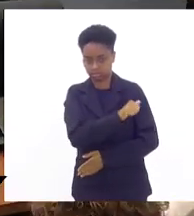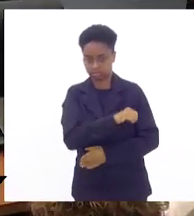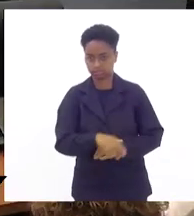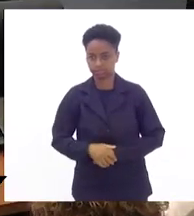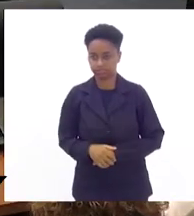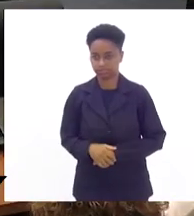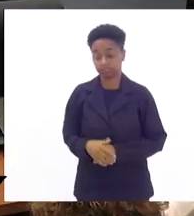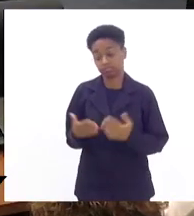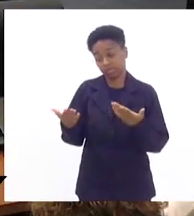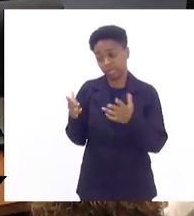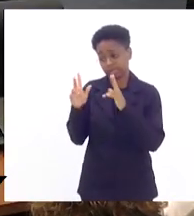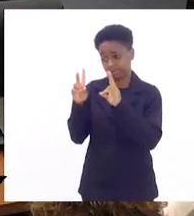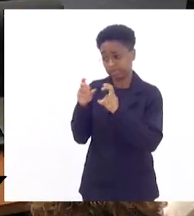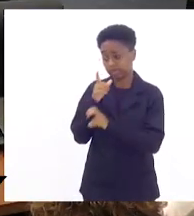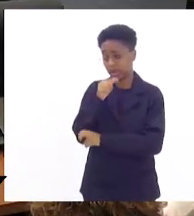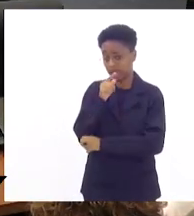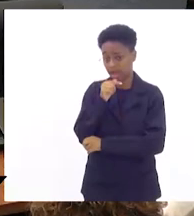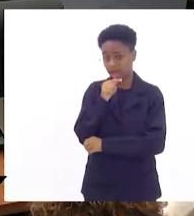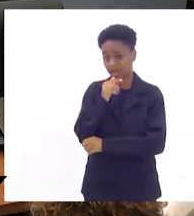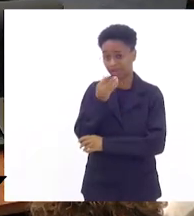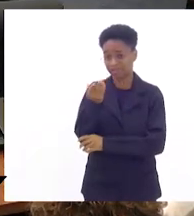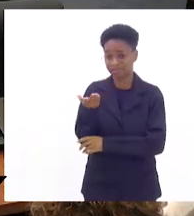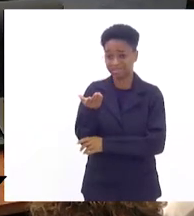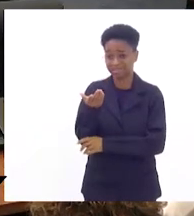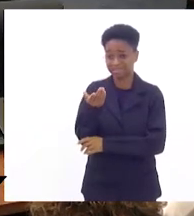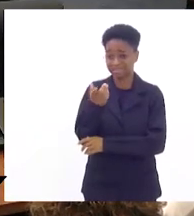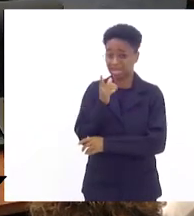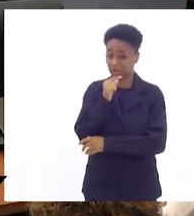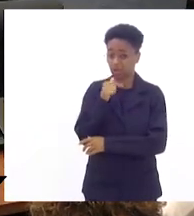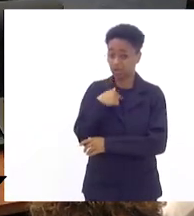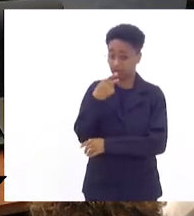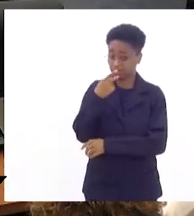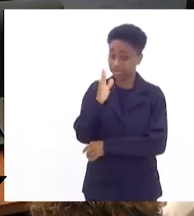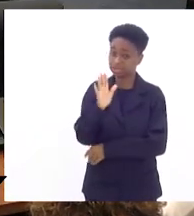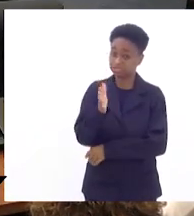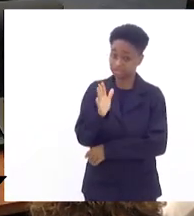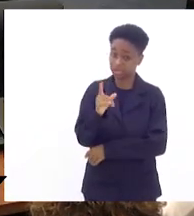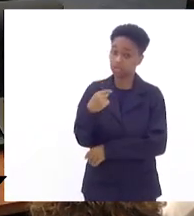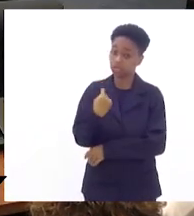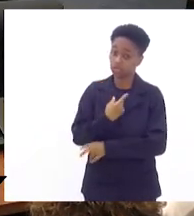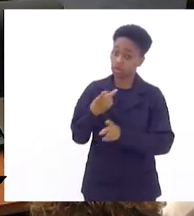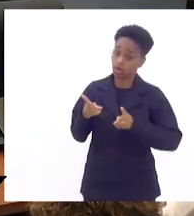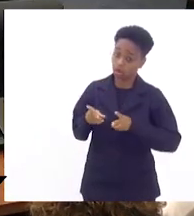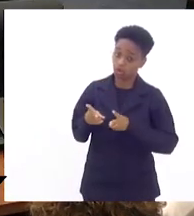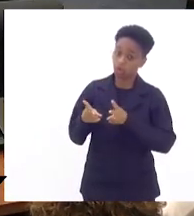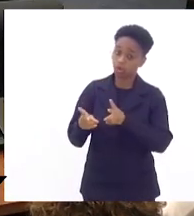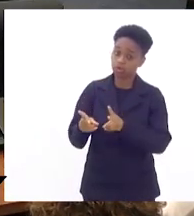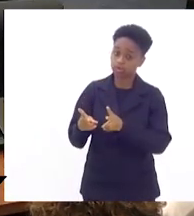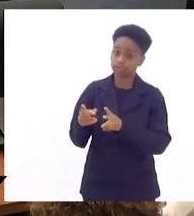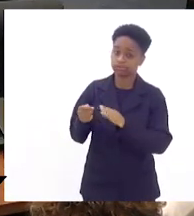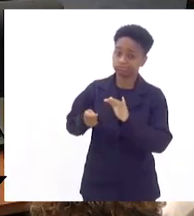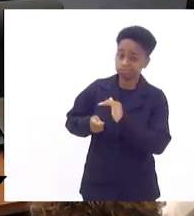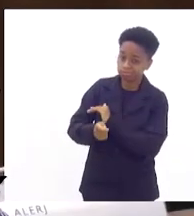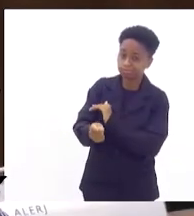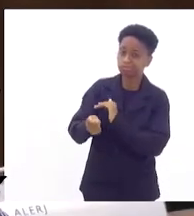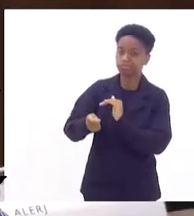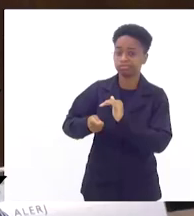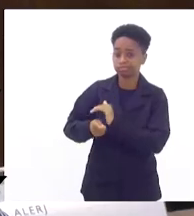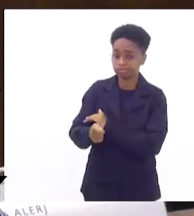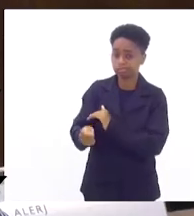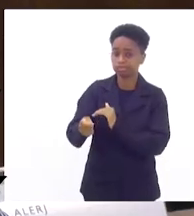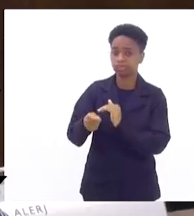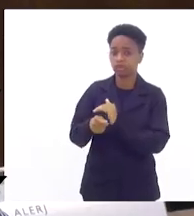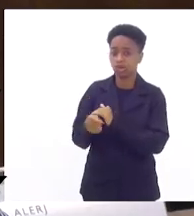questão de água, como... Tá ouvindo? Na questão de água, como eu falei, a gente continua na tocada de investir em